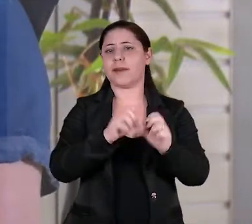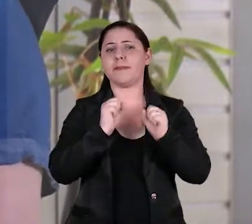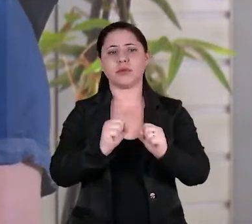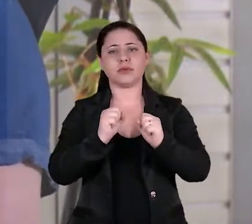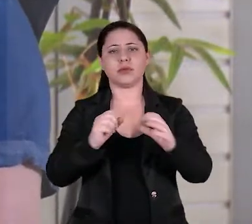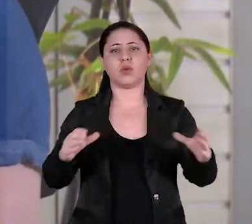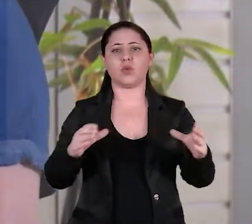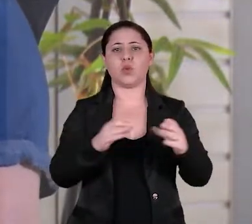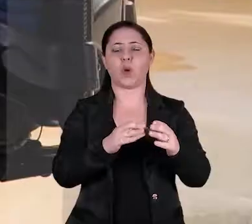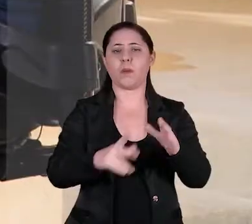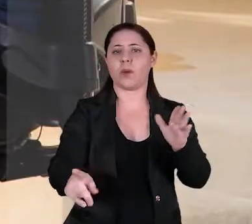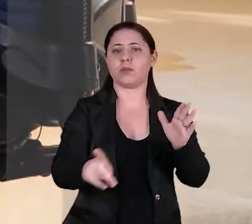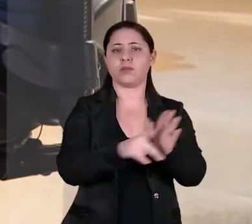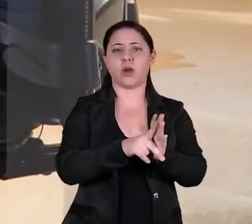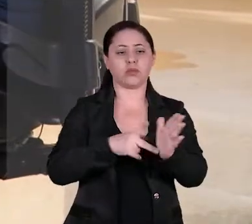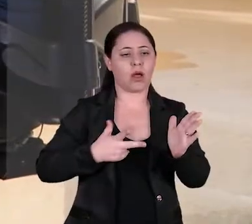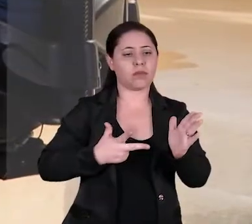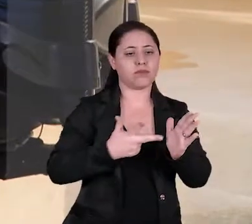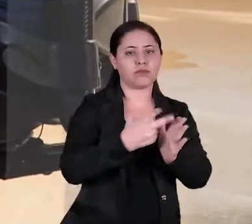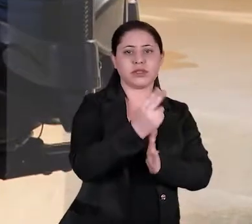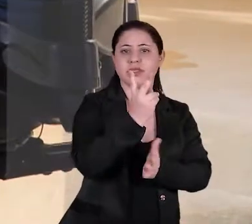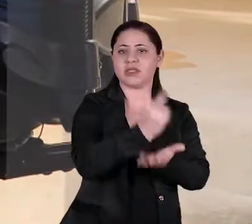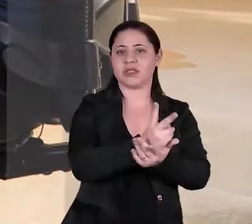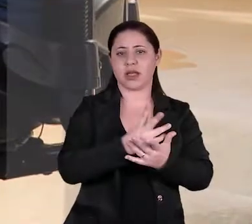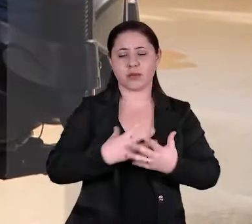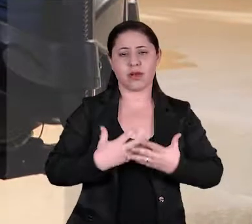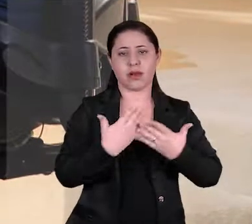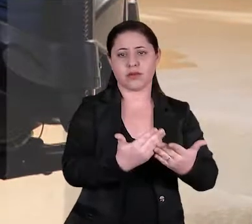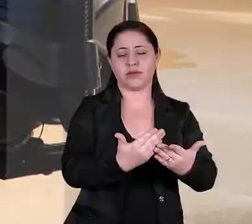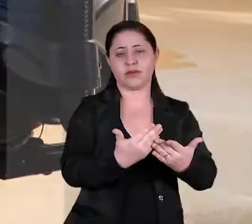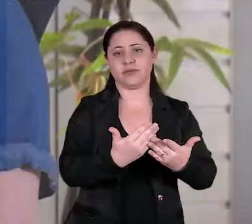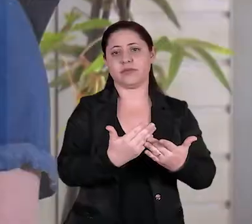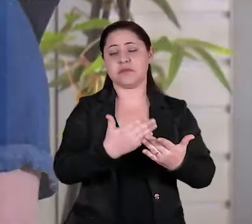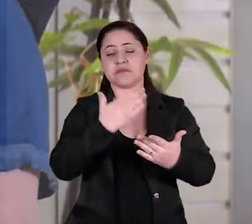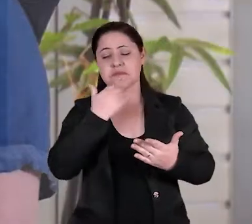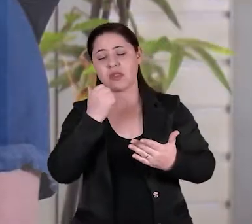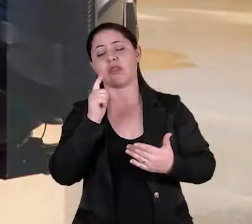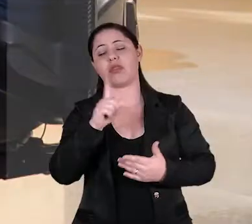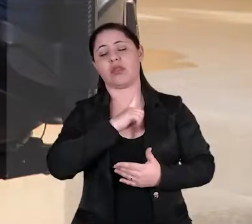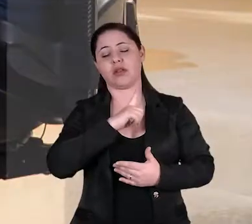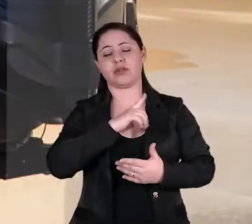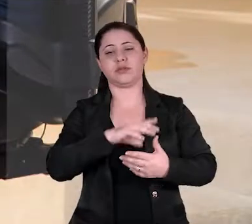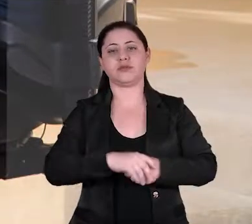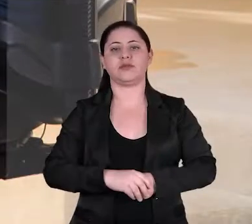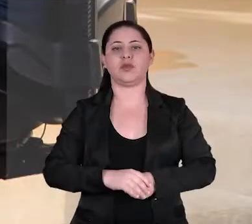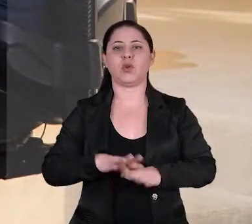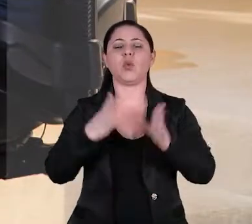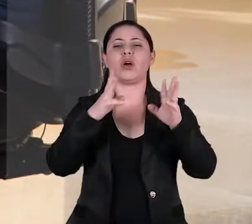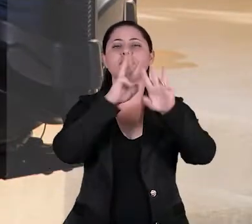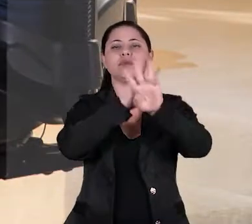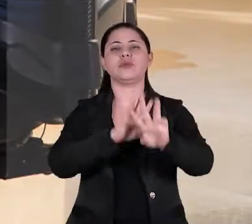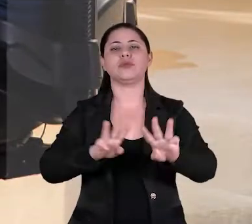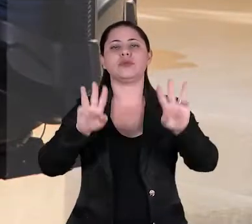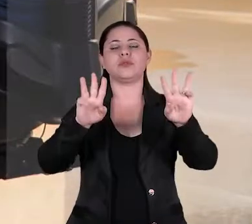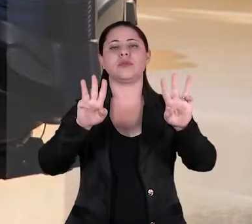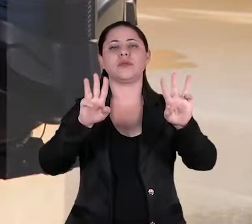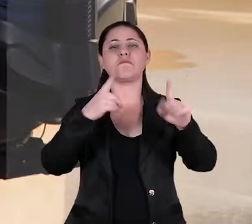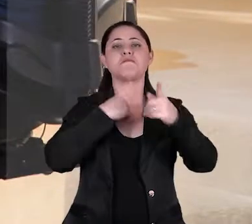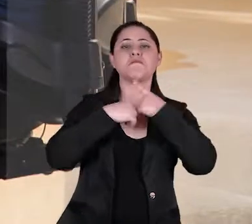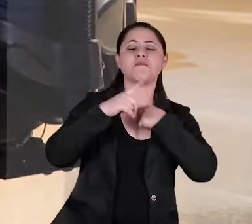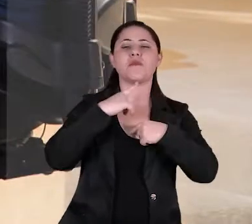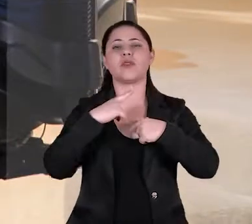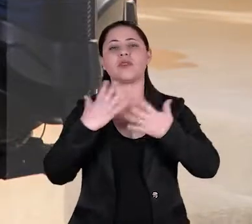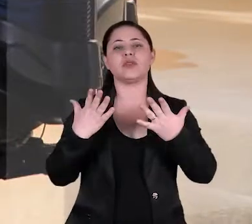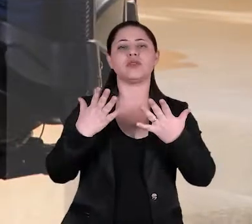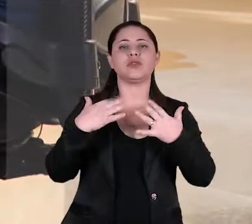poder montar uma equipe e fazer o transplante, porque a gente com certeza tem qualidade para isso. Quais os canais de informação para quem deseja